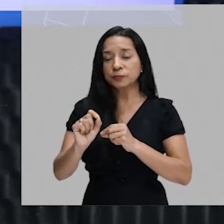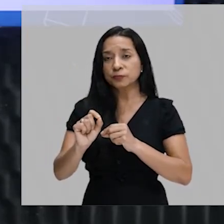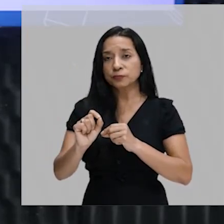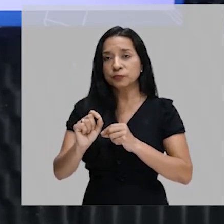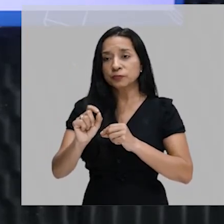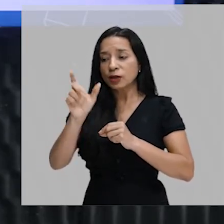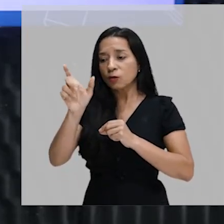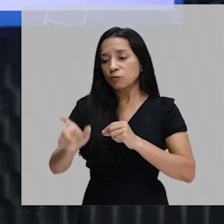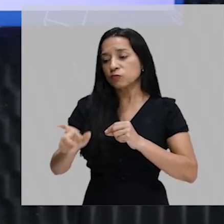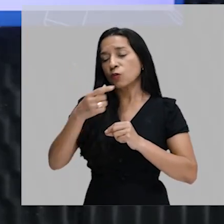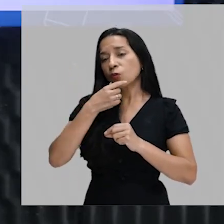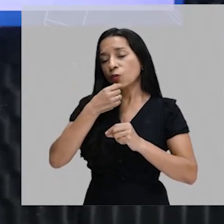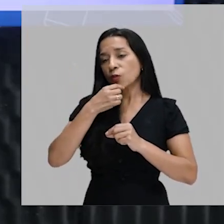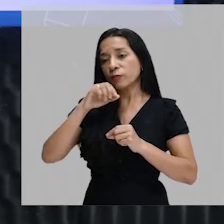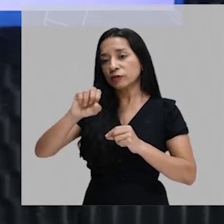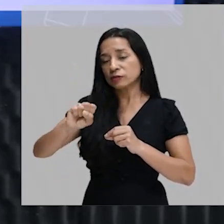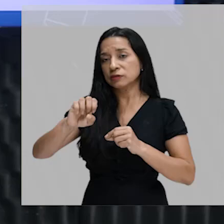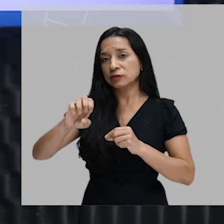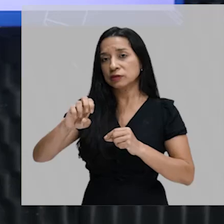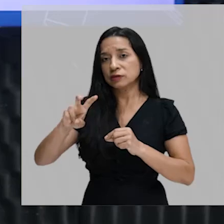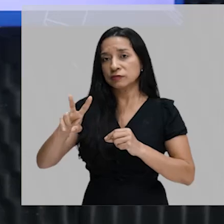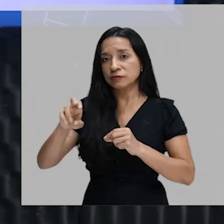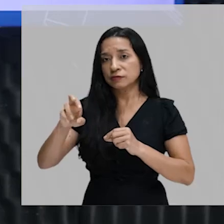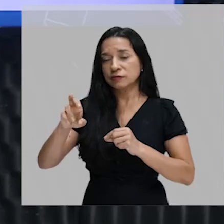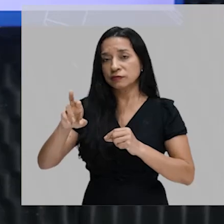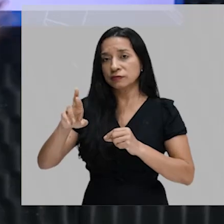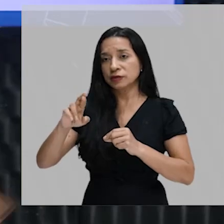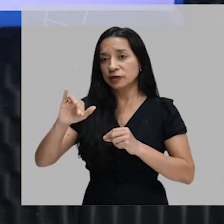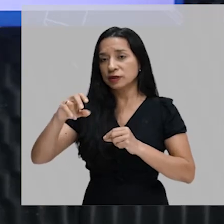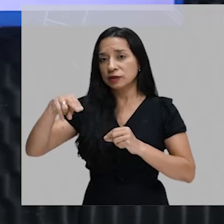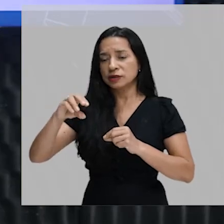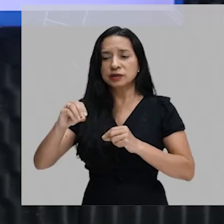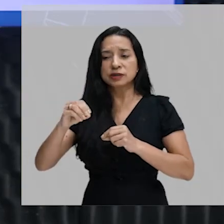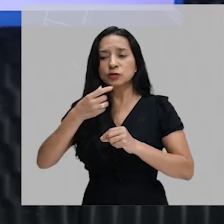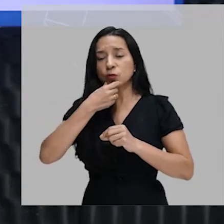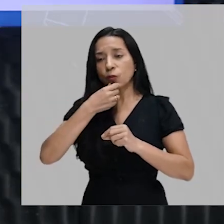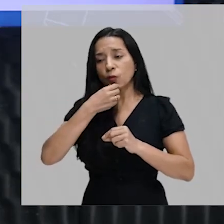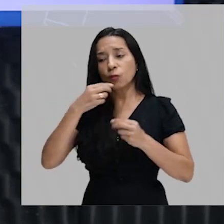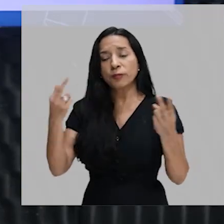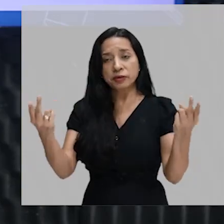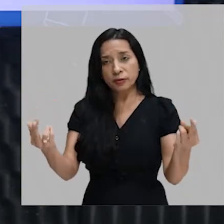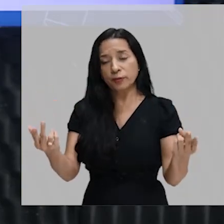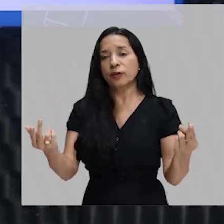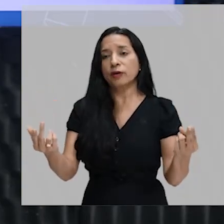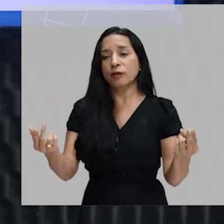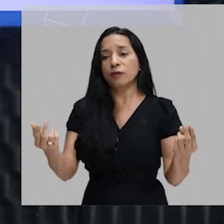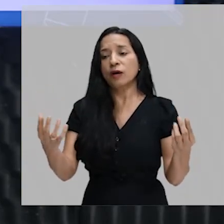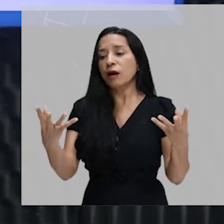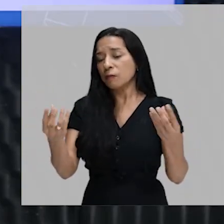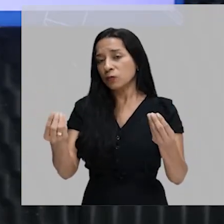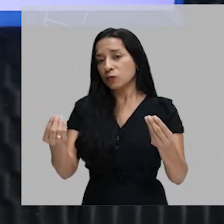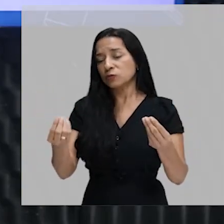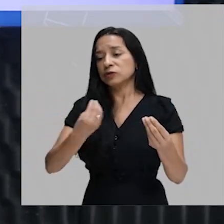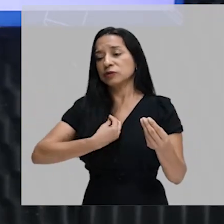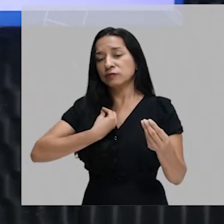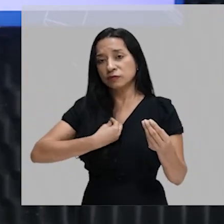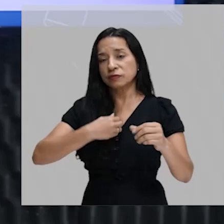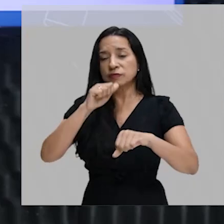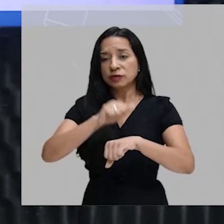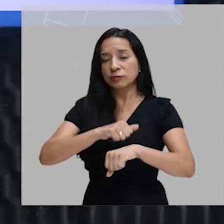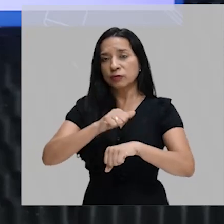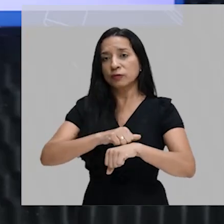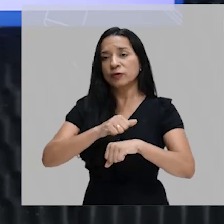um Severino igual a um homem igual a muitos, que tem a mesma história, que vive na pobreza, que